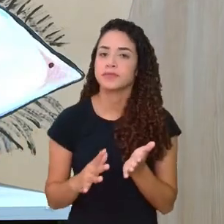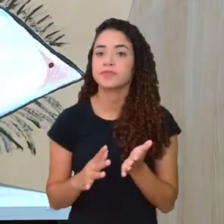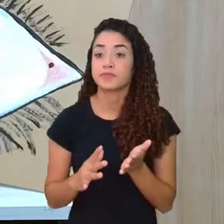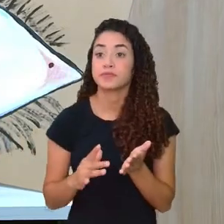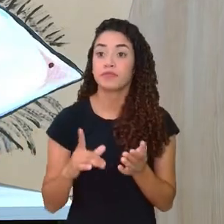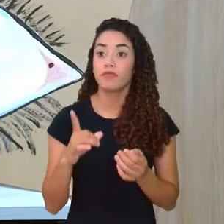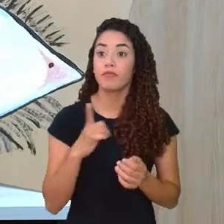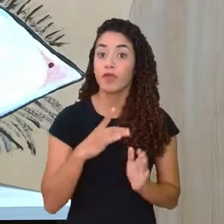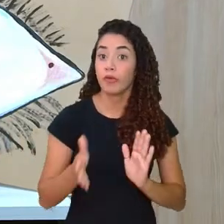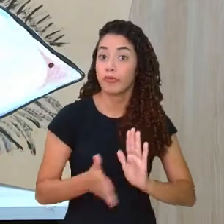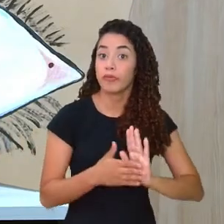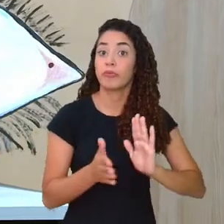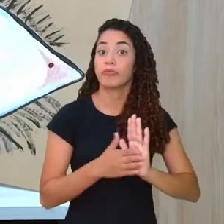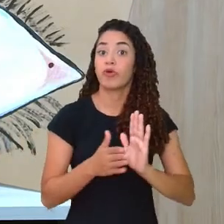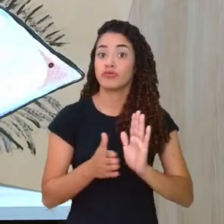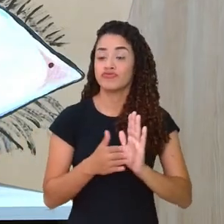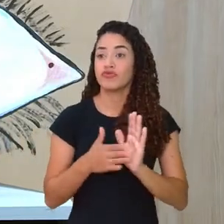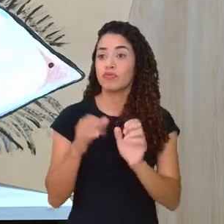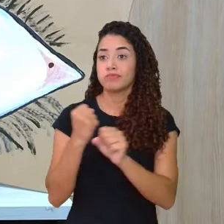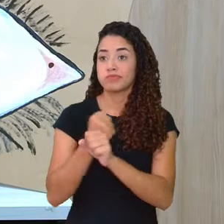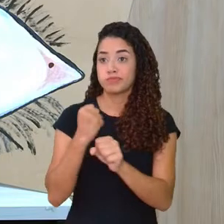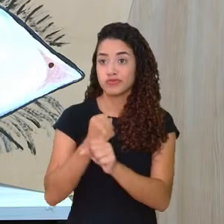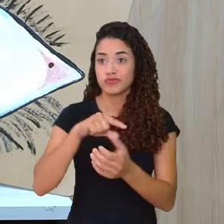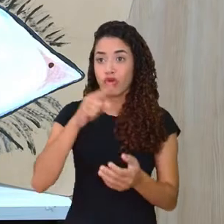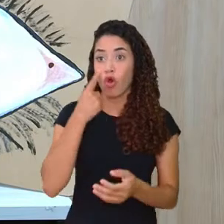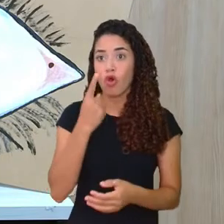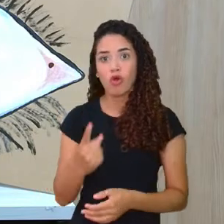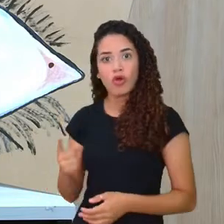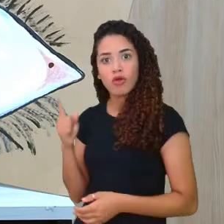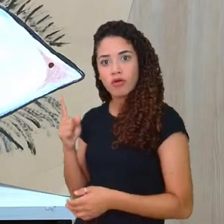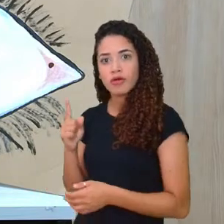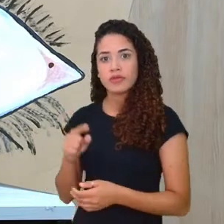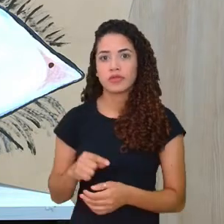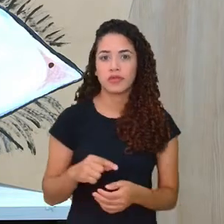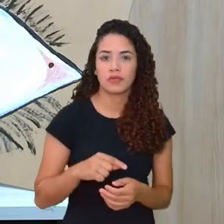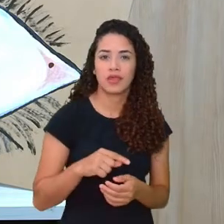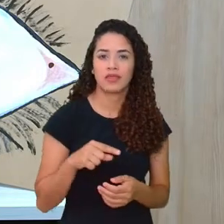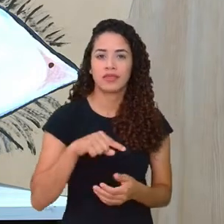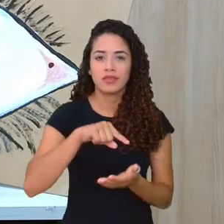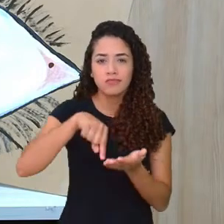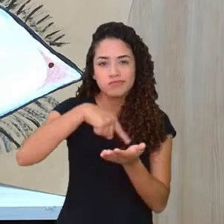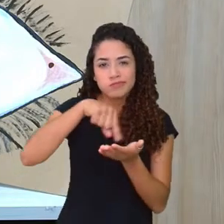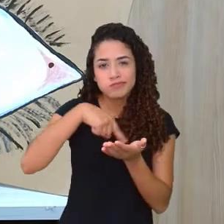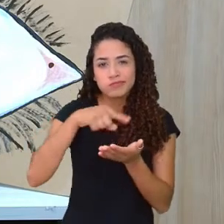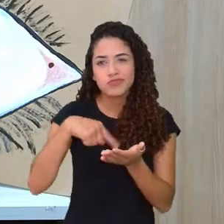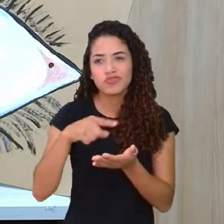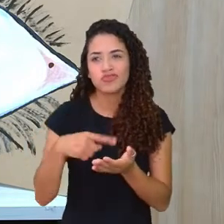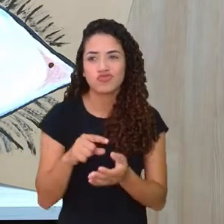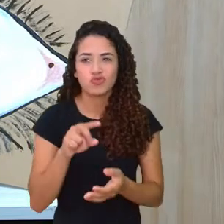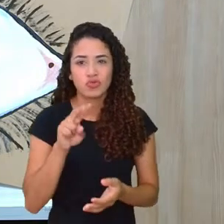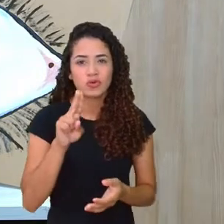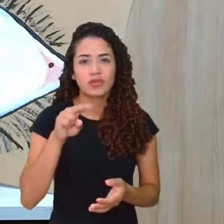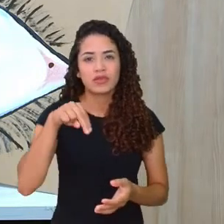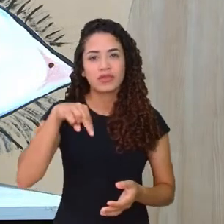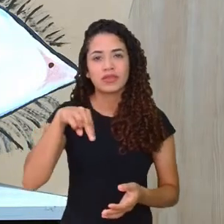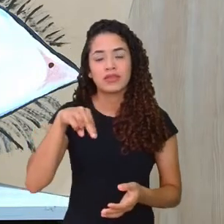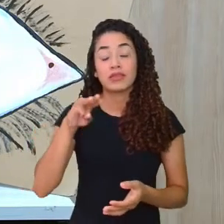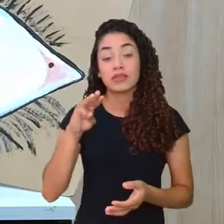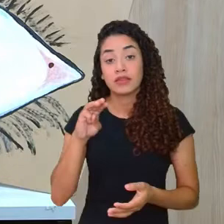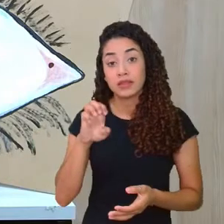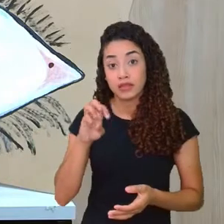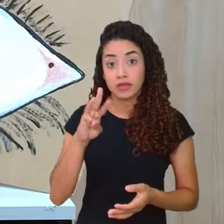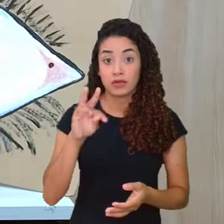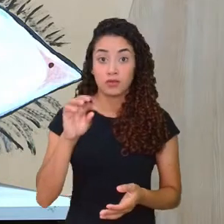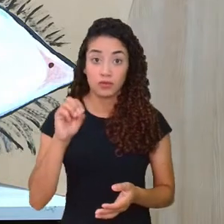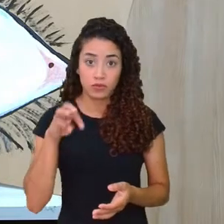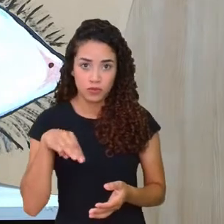é a proposta de construir o disco de Newton. Aquele disco que Newton, né, fala a respeito da questão da cor branca. E aí,